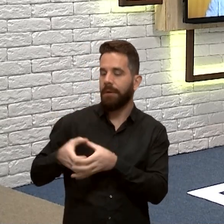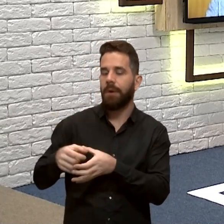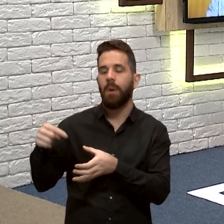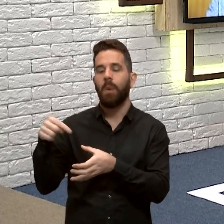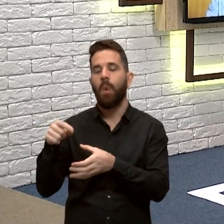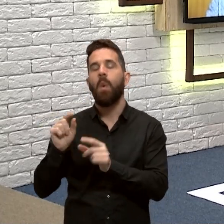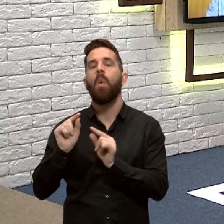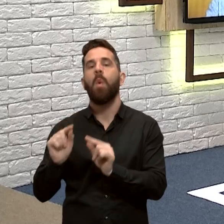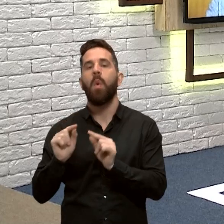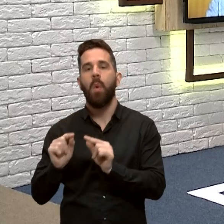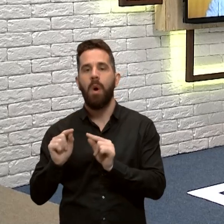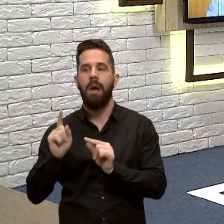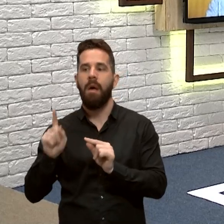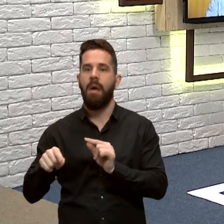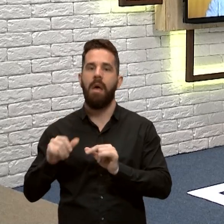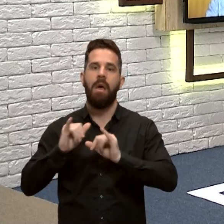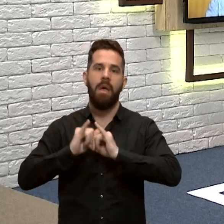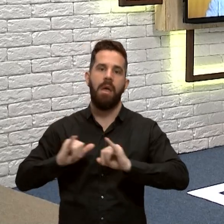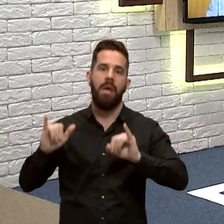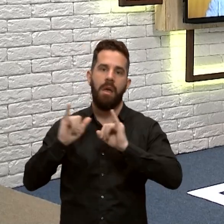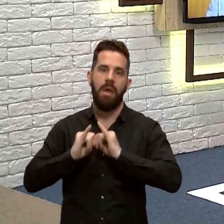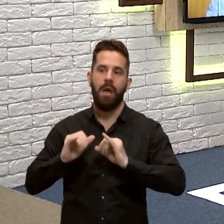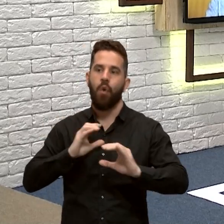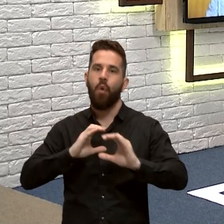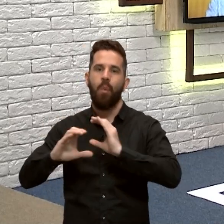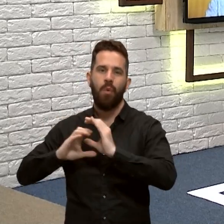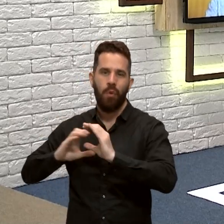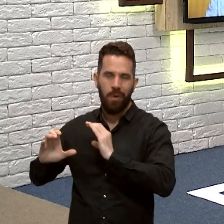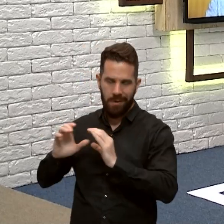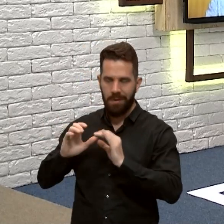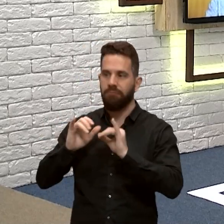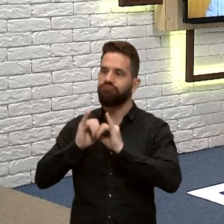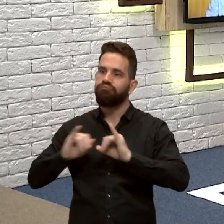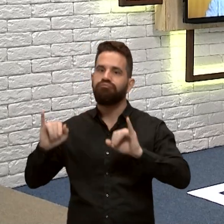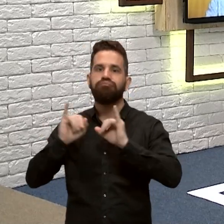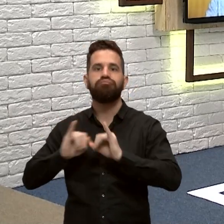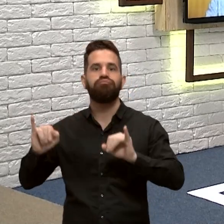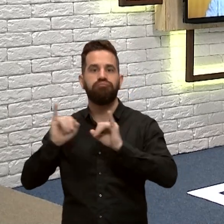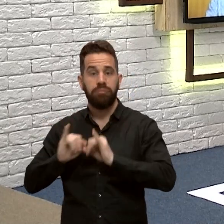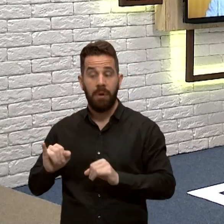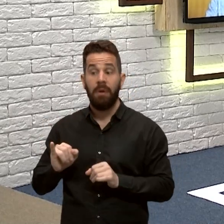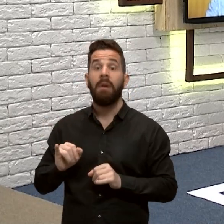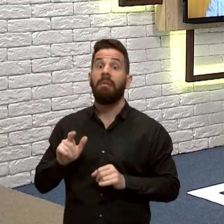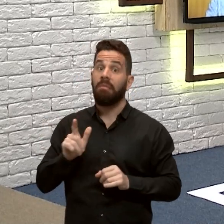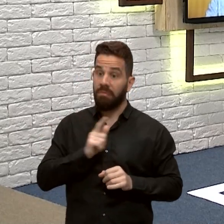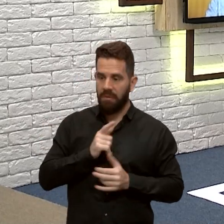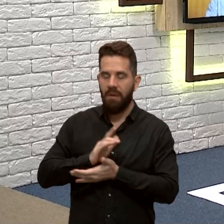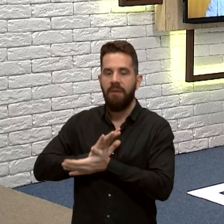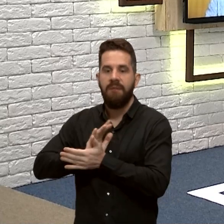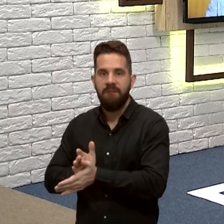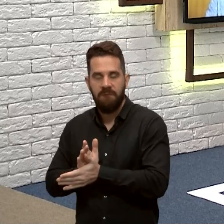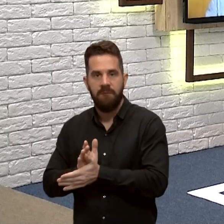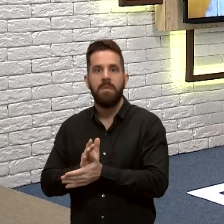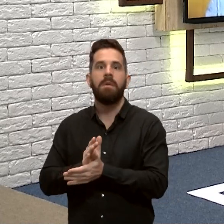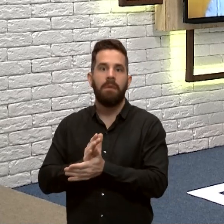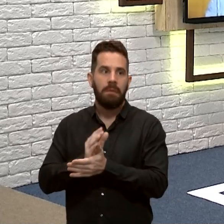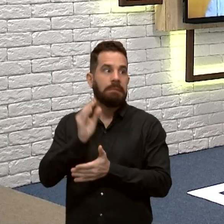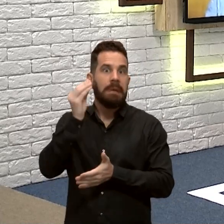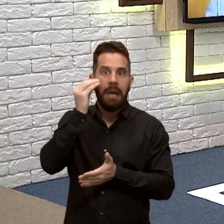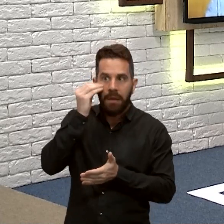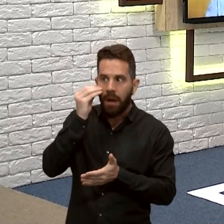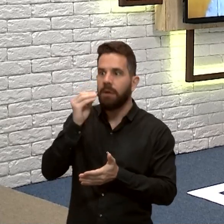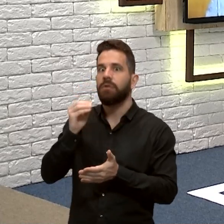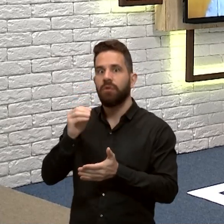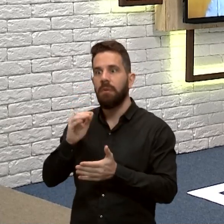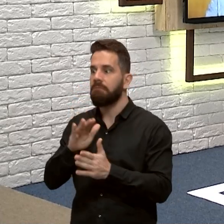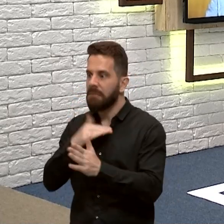A quantidade de comunicadores Brasil afora, que vem sofrendo ameaças e tentativas de extermínio,